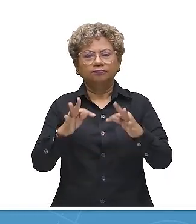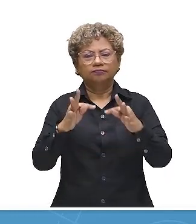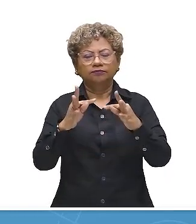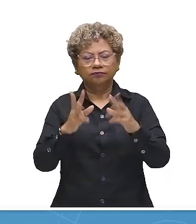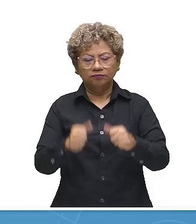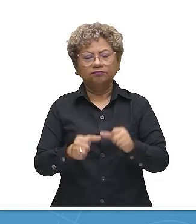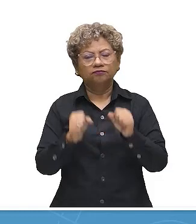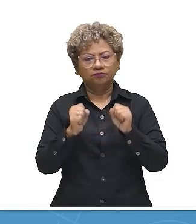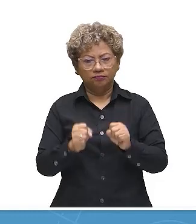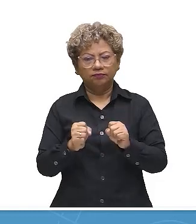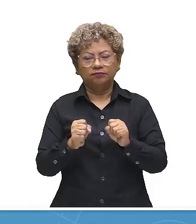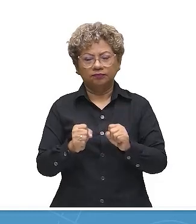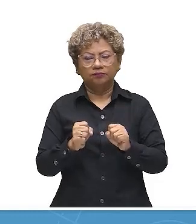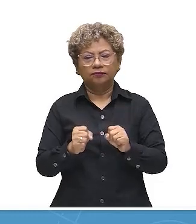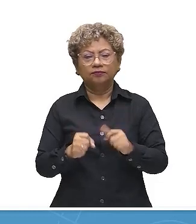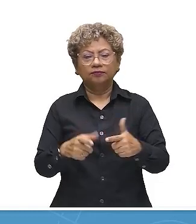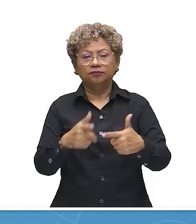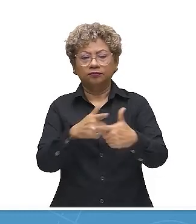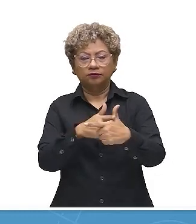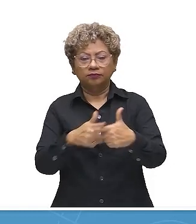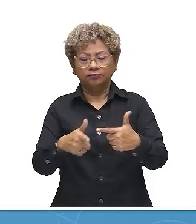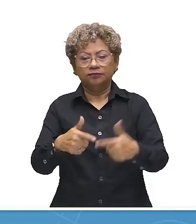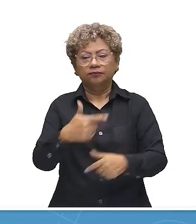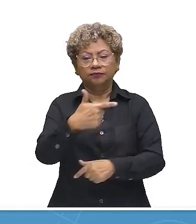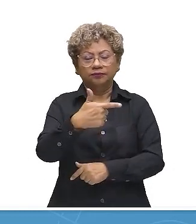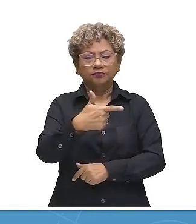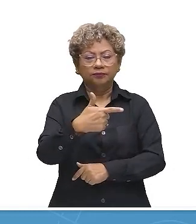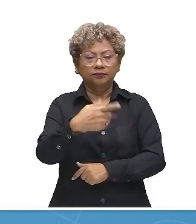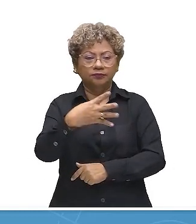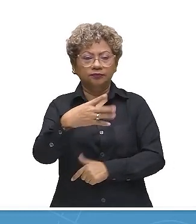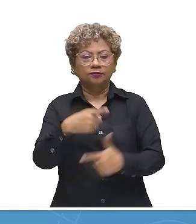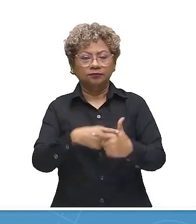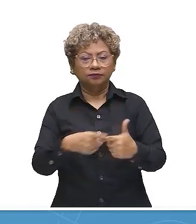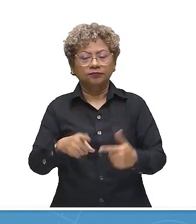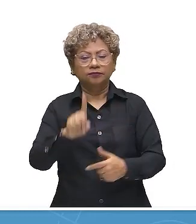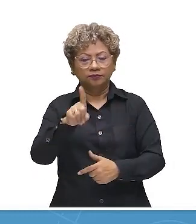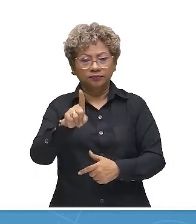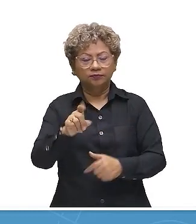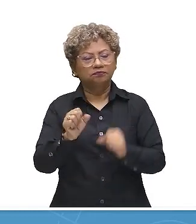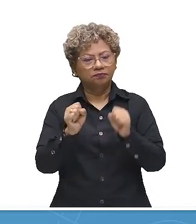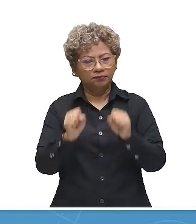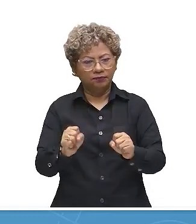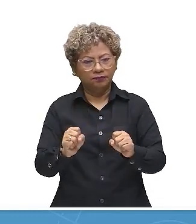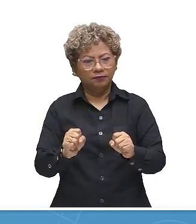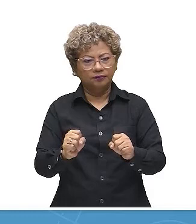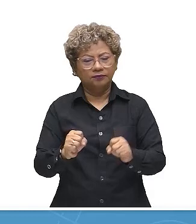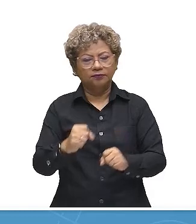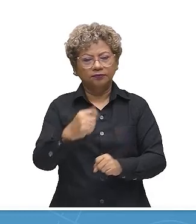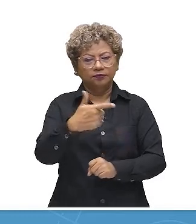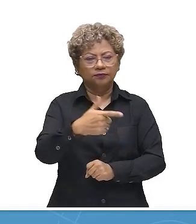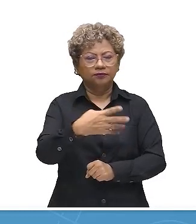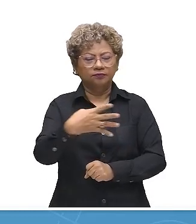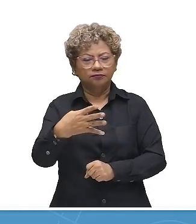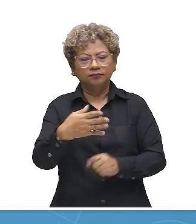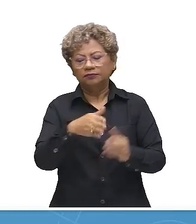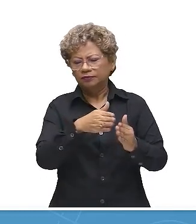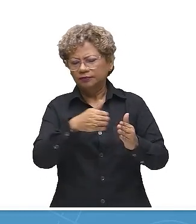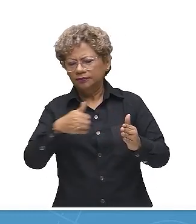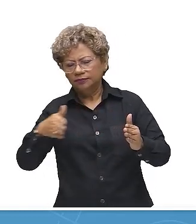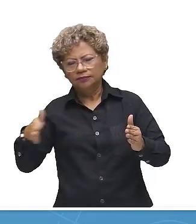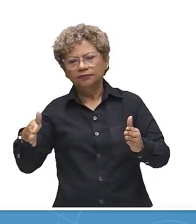dividem 24, que dá resto 0, e os que dividem 30, que dá resto 0.